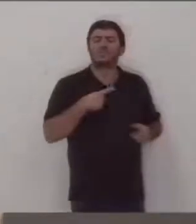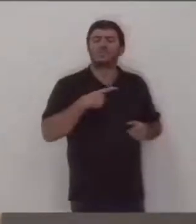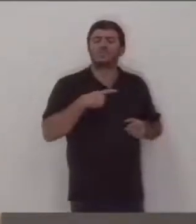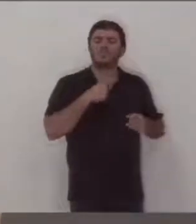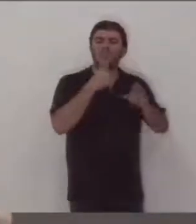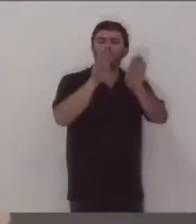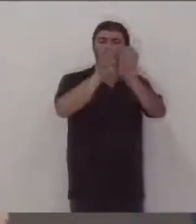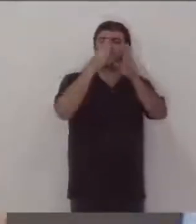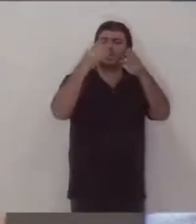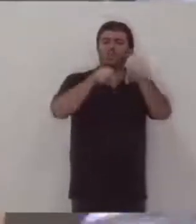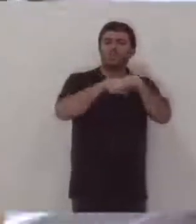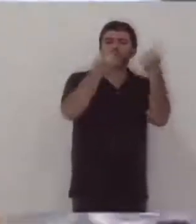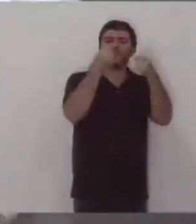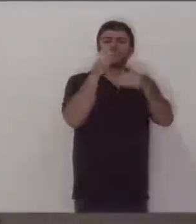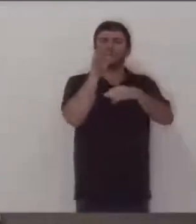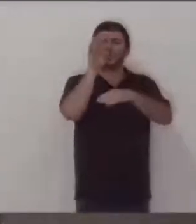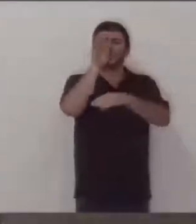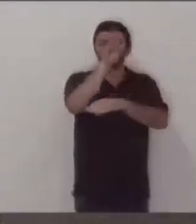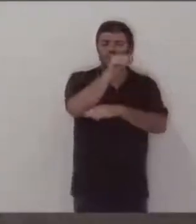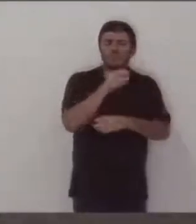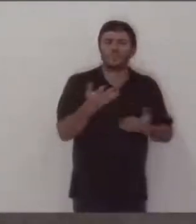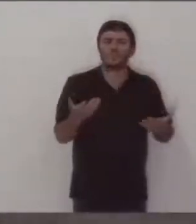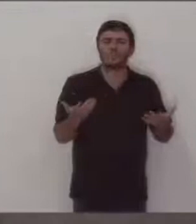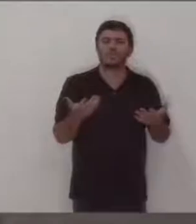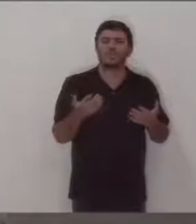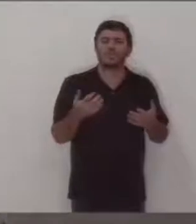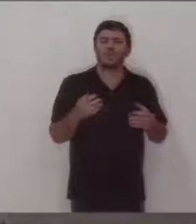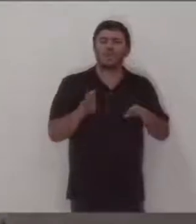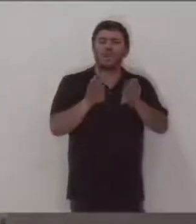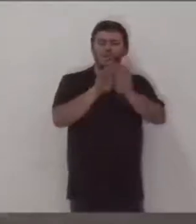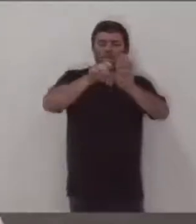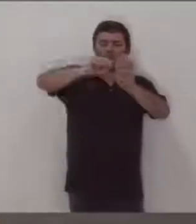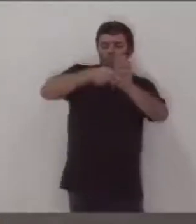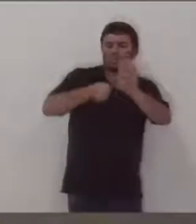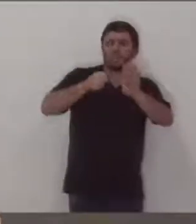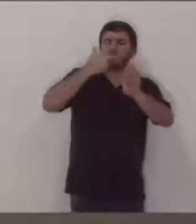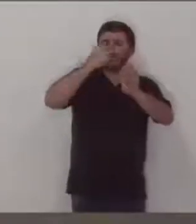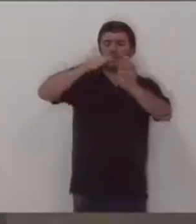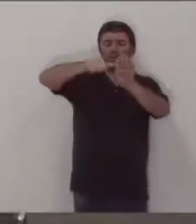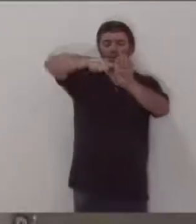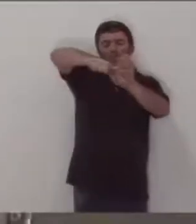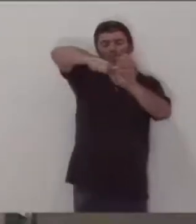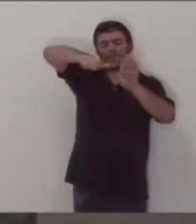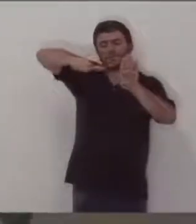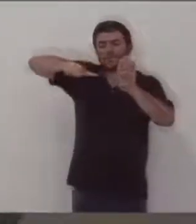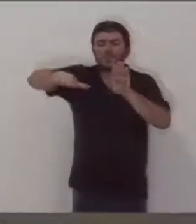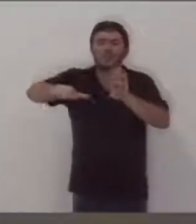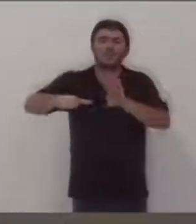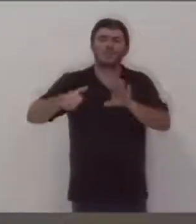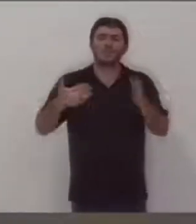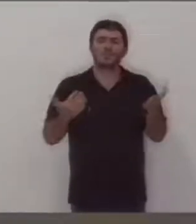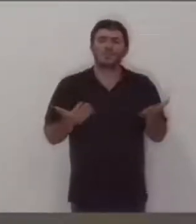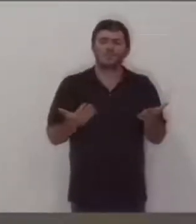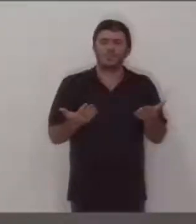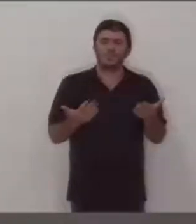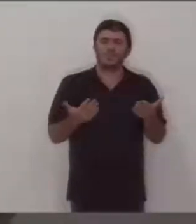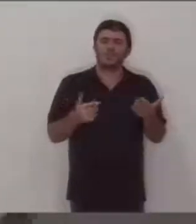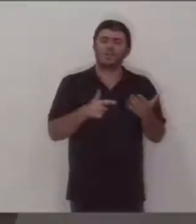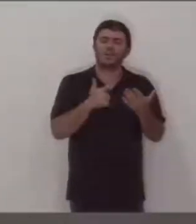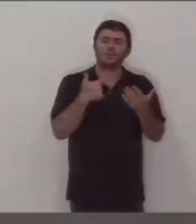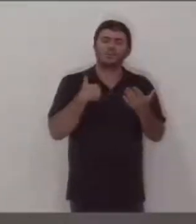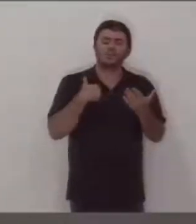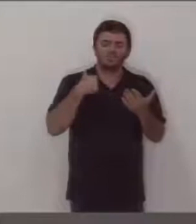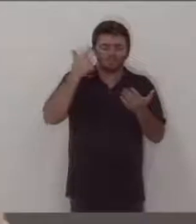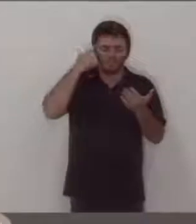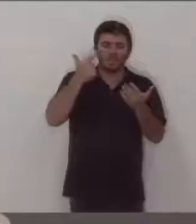para a Secretaria de Saúde, né, a porta fechada com fita crepe, não é possível a gente não pensar a qualidade do atendimento